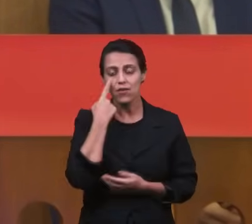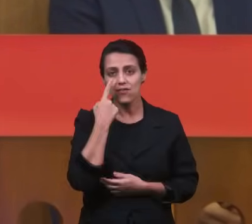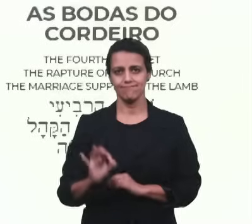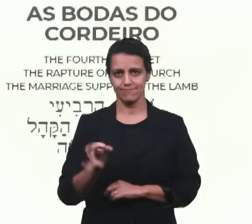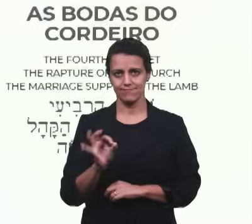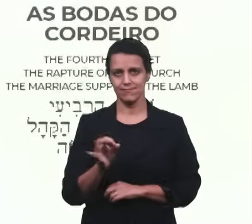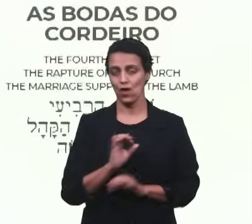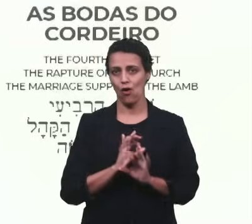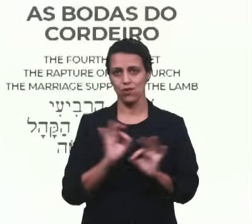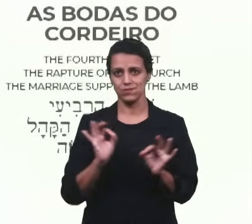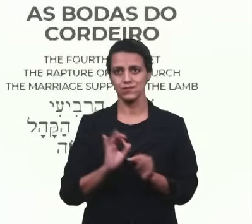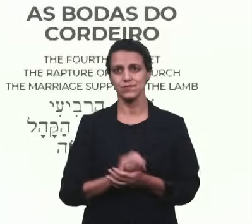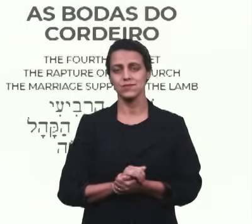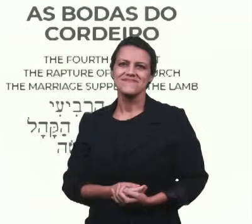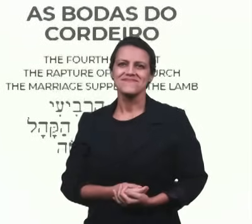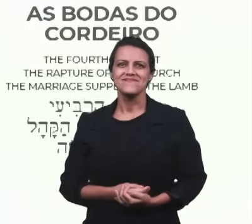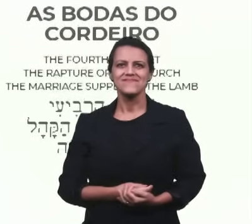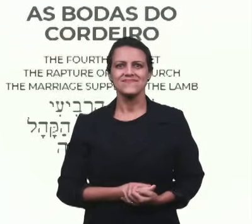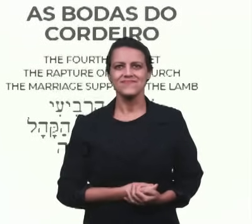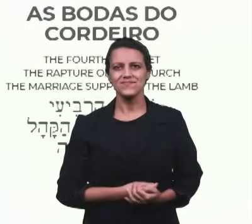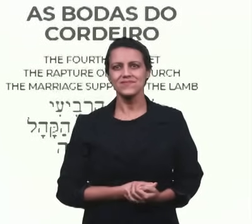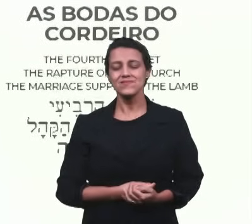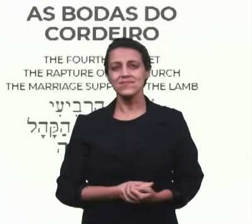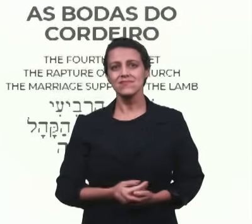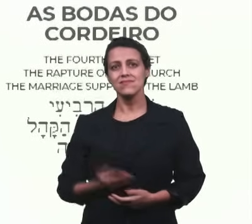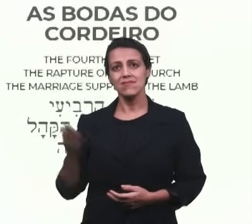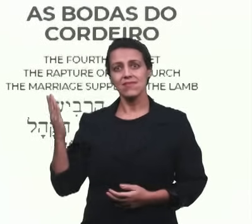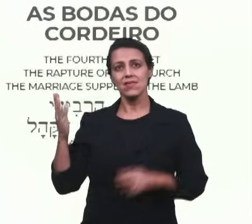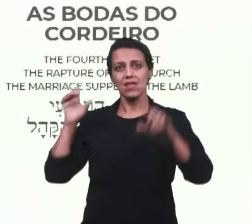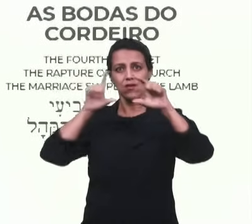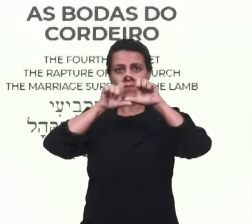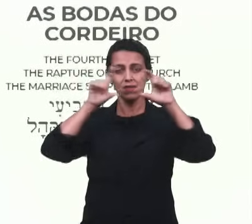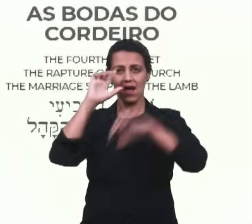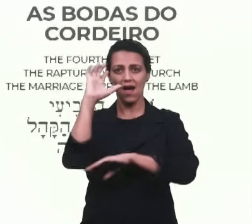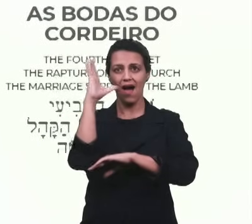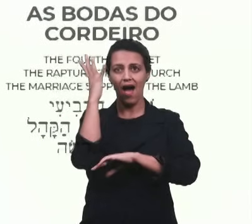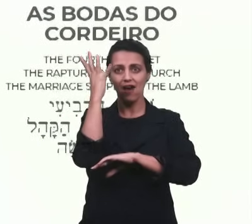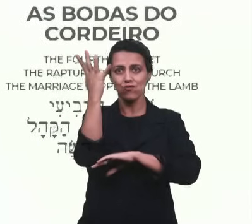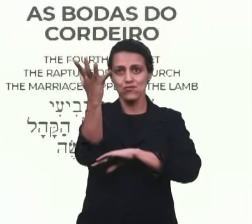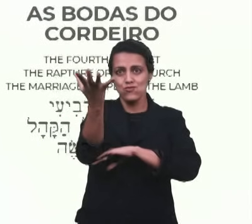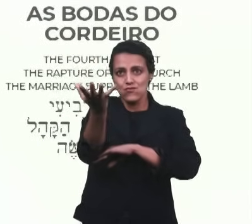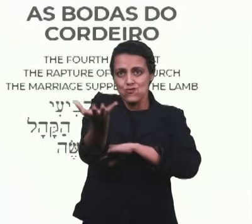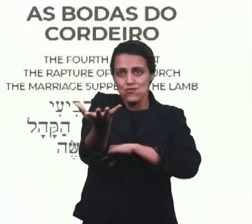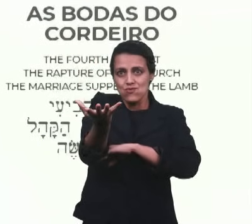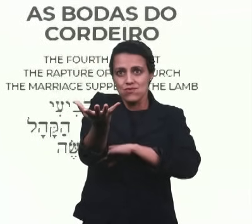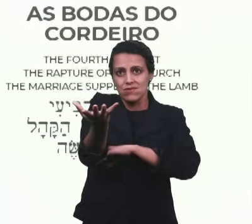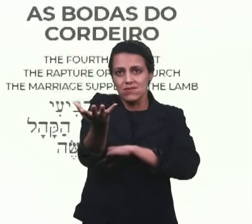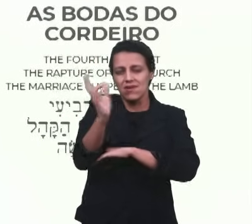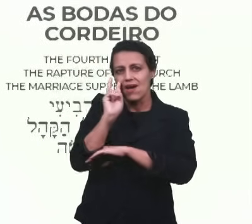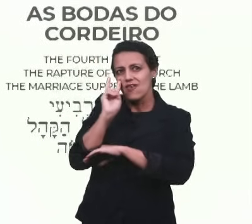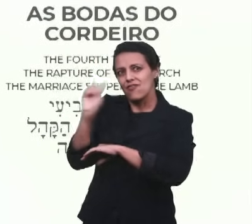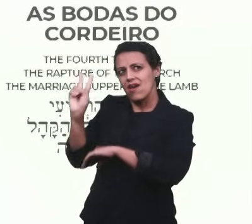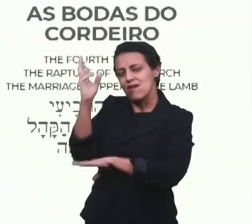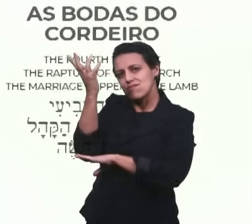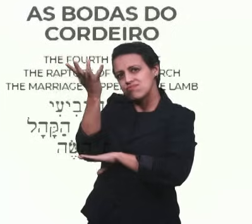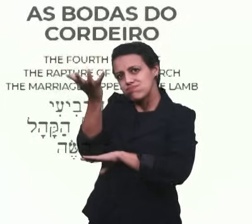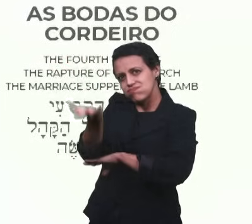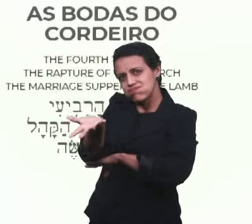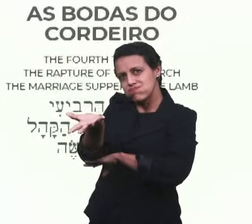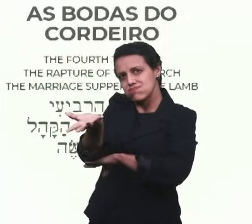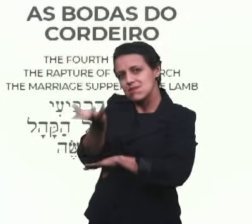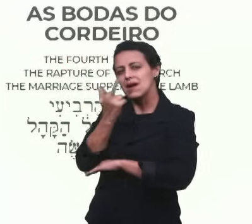quadro, nós temos ali em cima, aquele tronco que vocês estão vendo ali, é como se fosse a história do